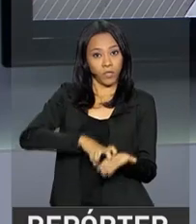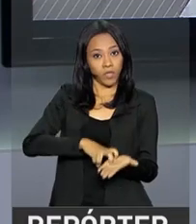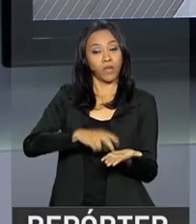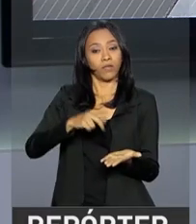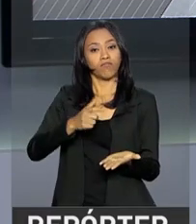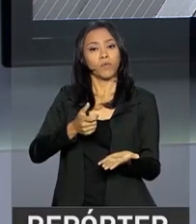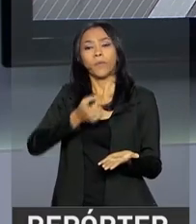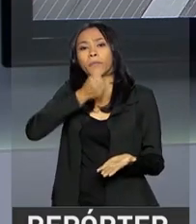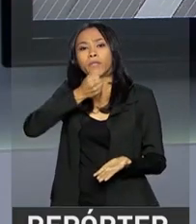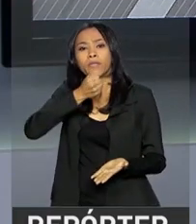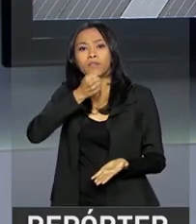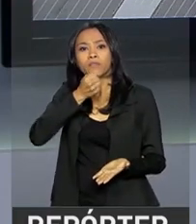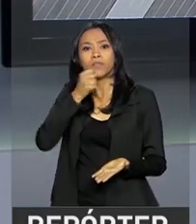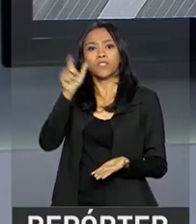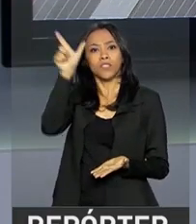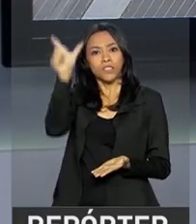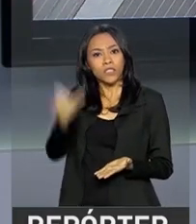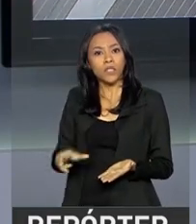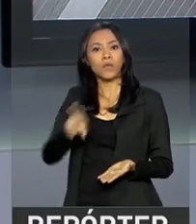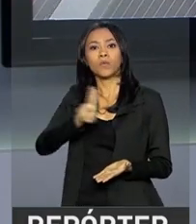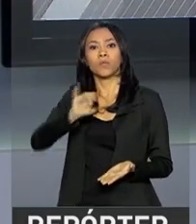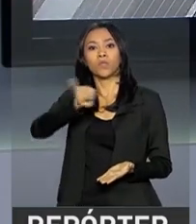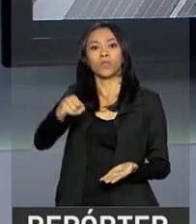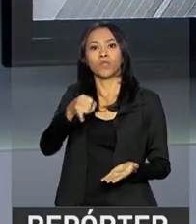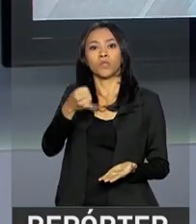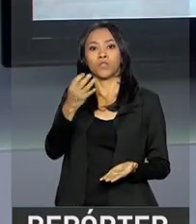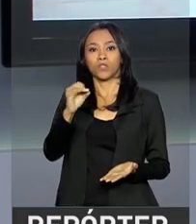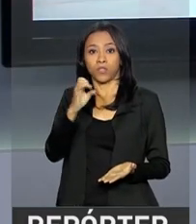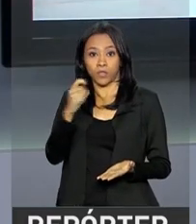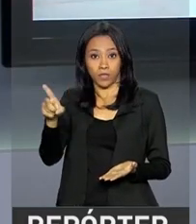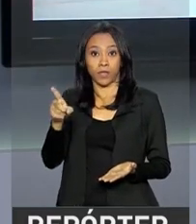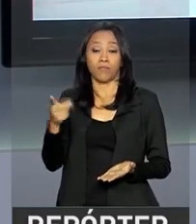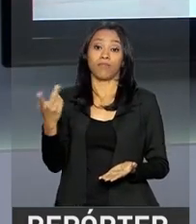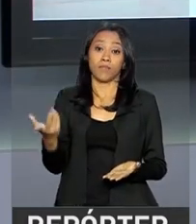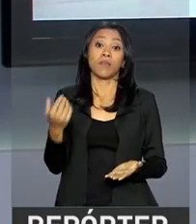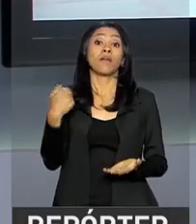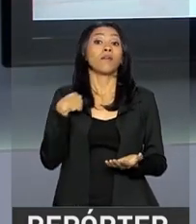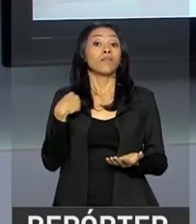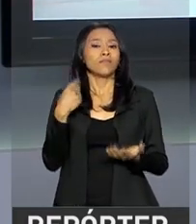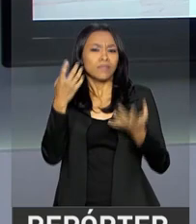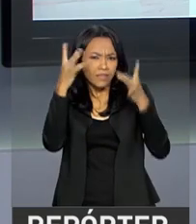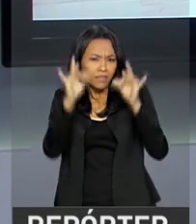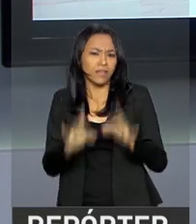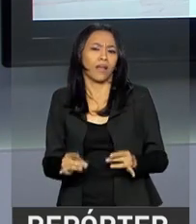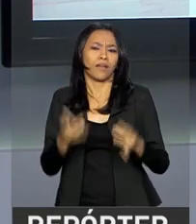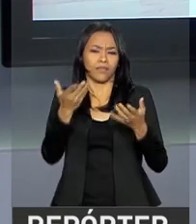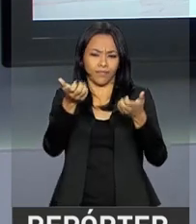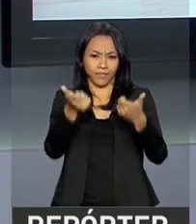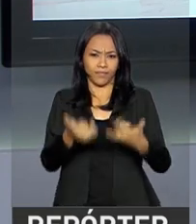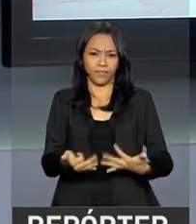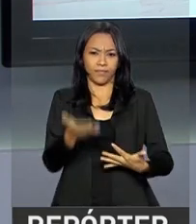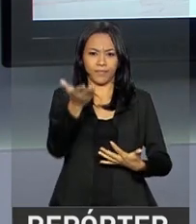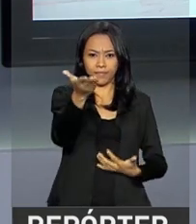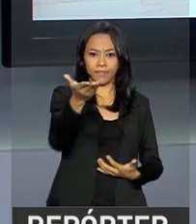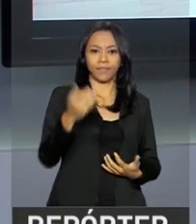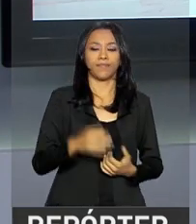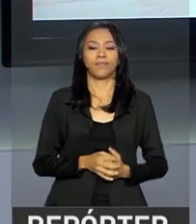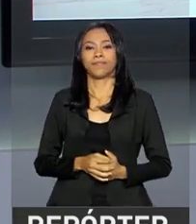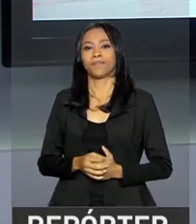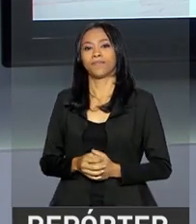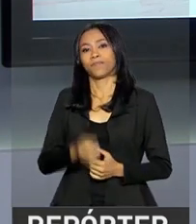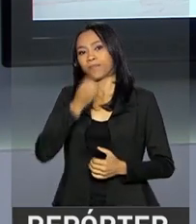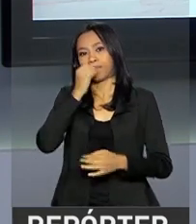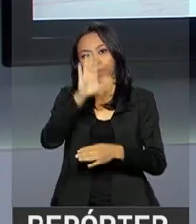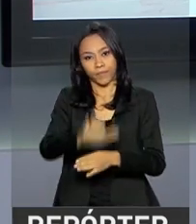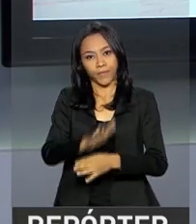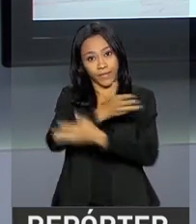ao jornalista José Luiz Datena, da Rede Bandeirantes. Nós vamos saber os detalhes ao vivo com a repórter Luana Karen. Olá, boa tarde, Luana.